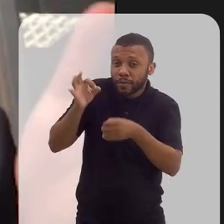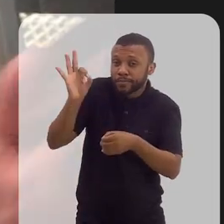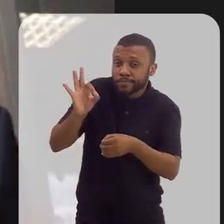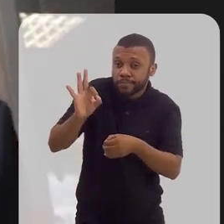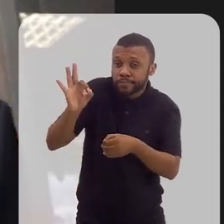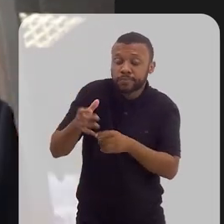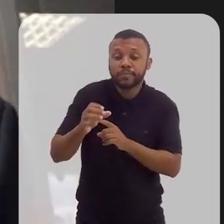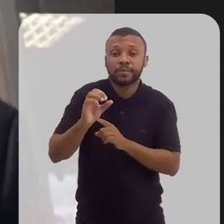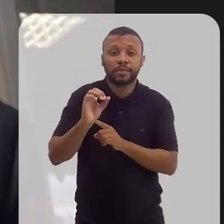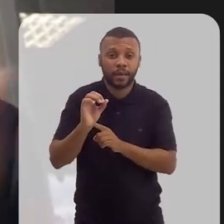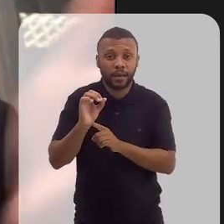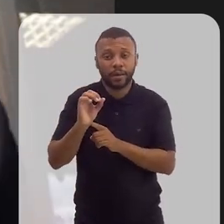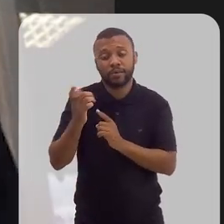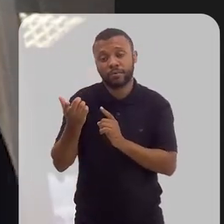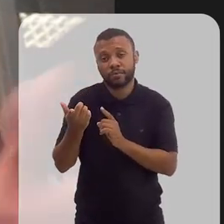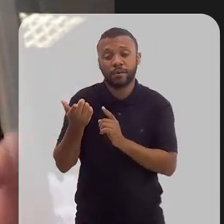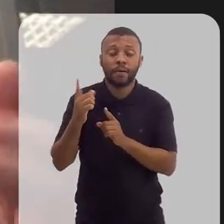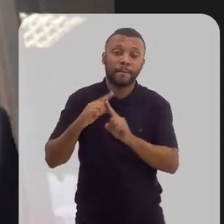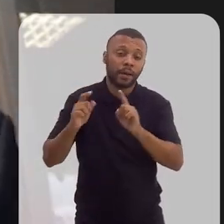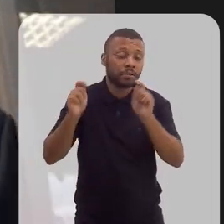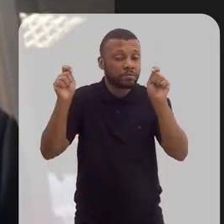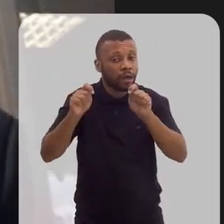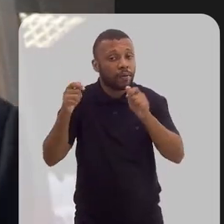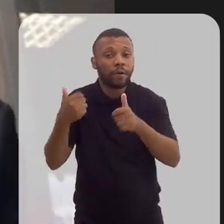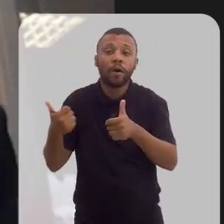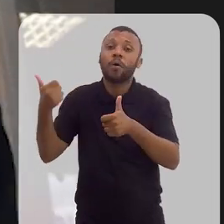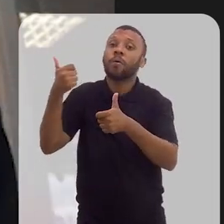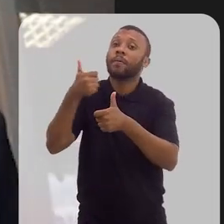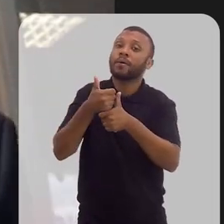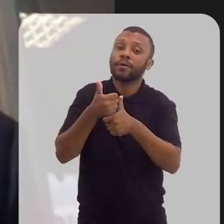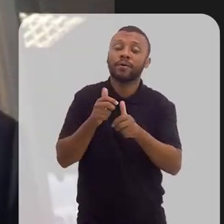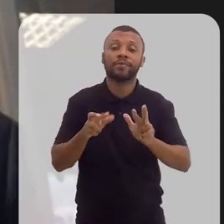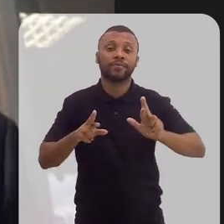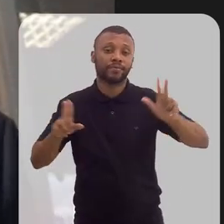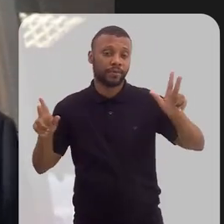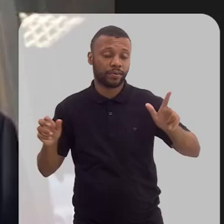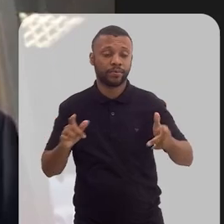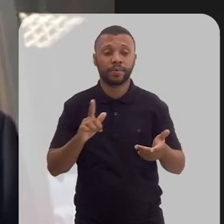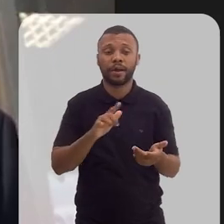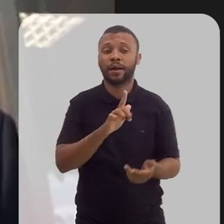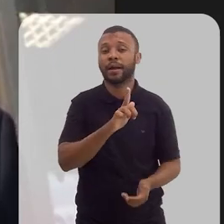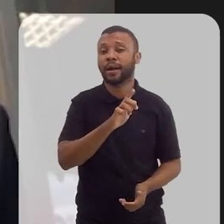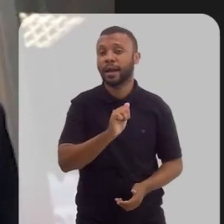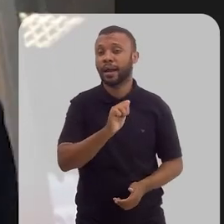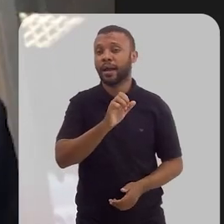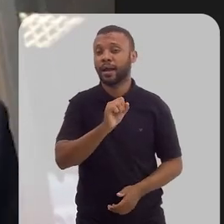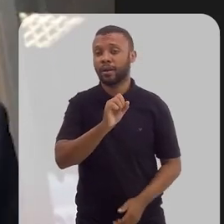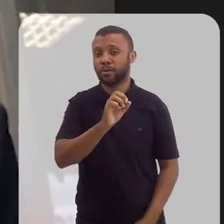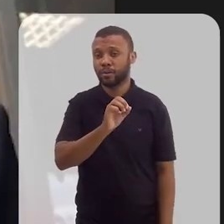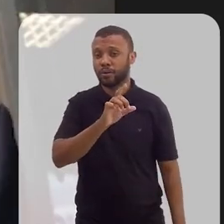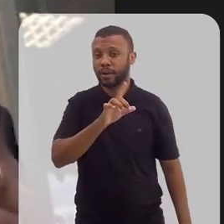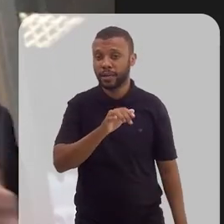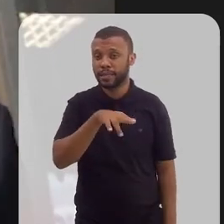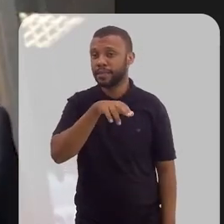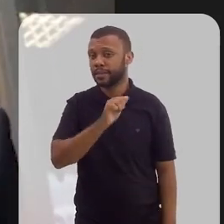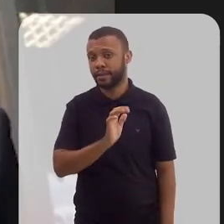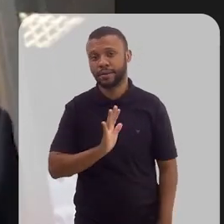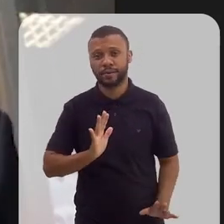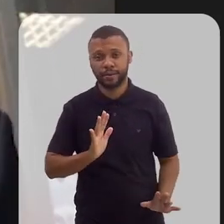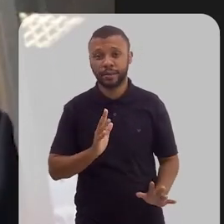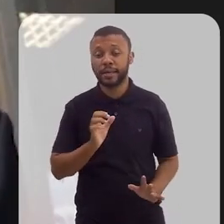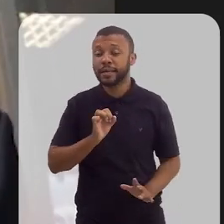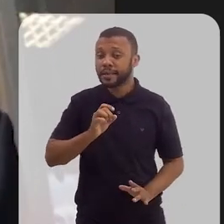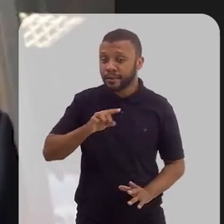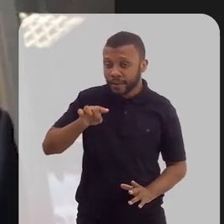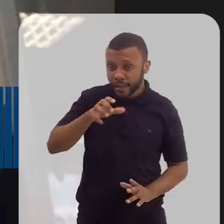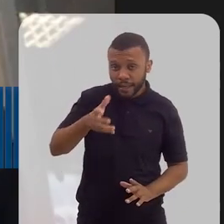emitir, eu estou compensando isso no plantio, diferentemente da gasolina. Então, se você quiser fazer a